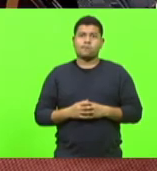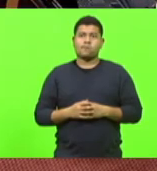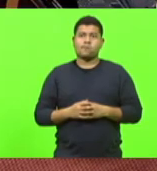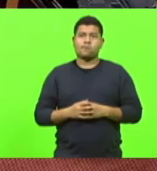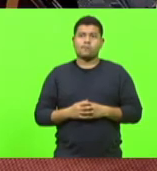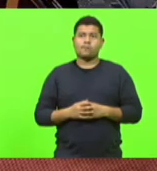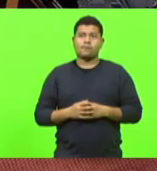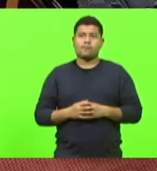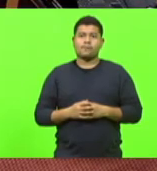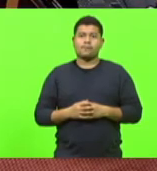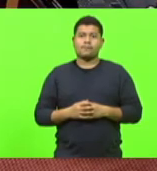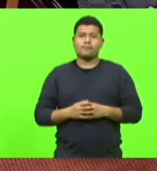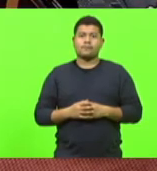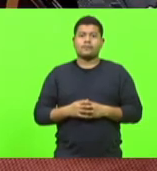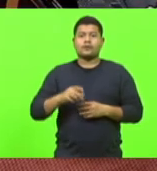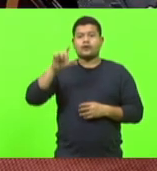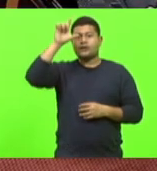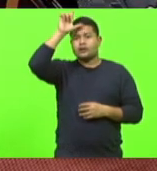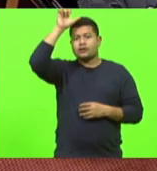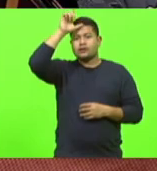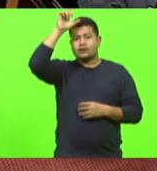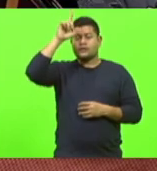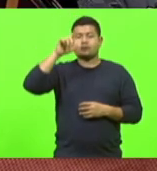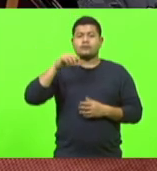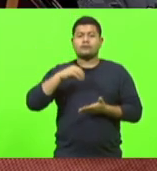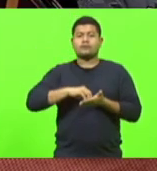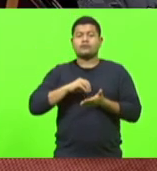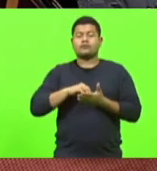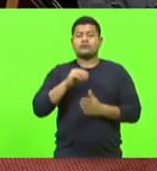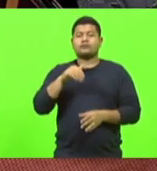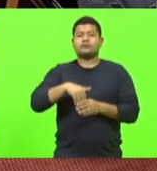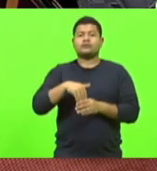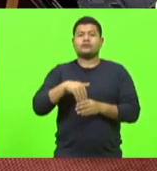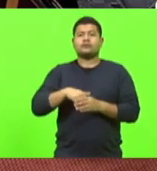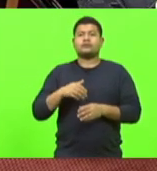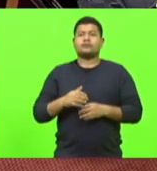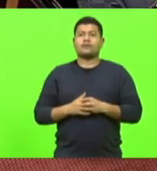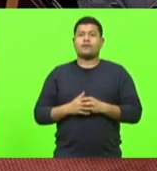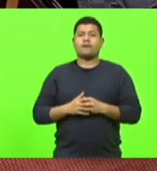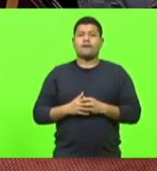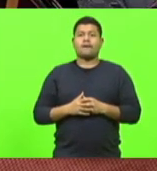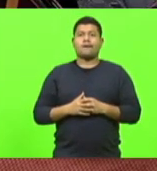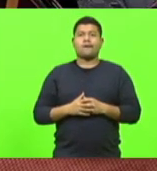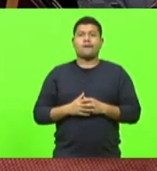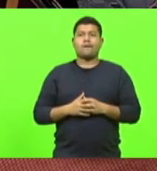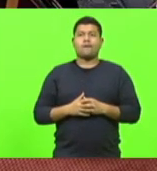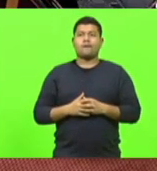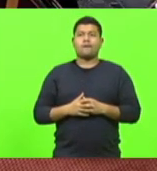como volta a deputado Sargento Lima E aí